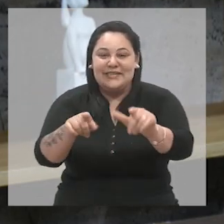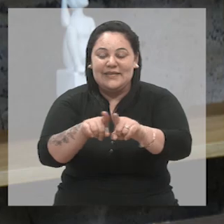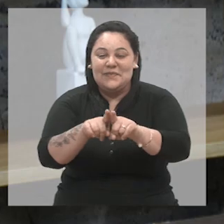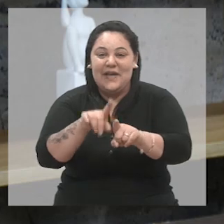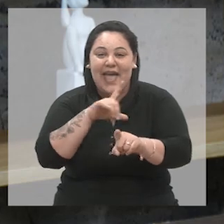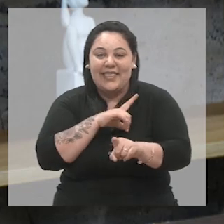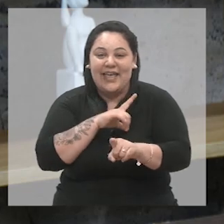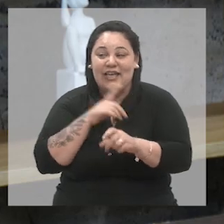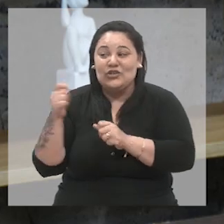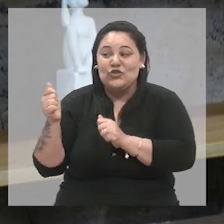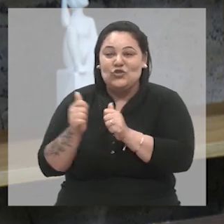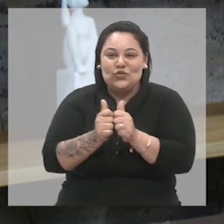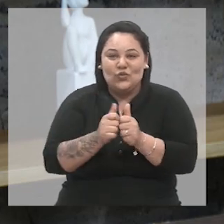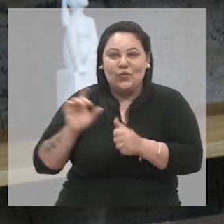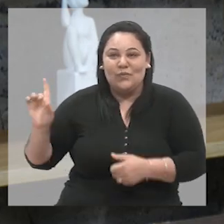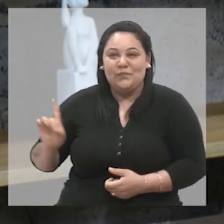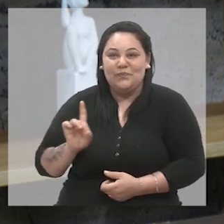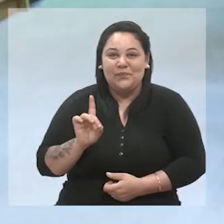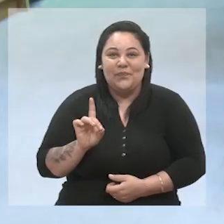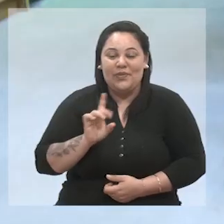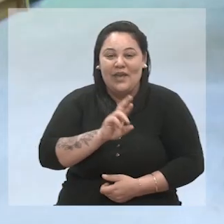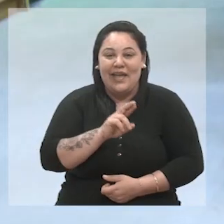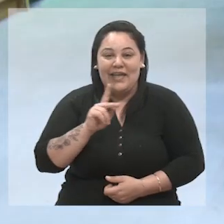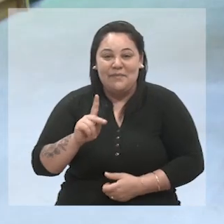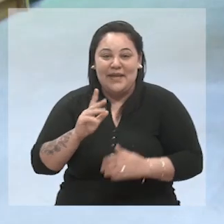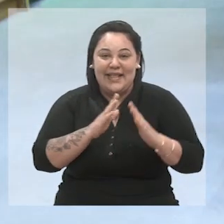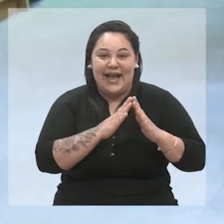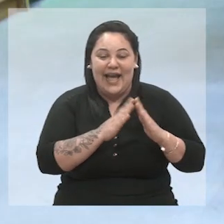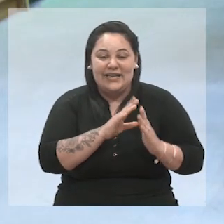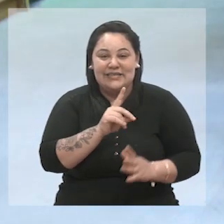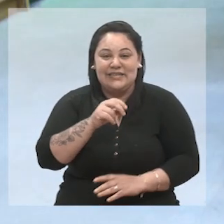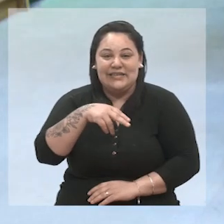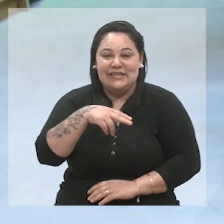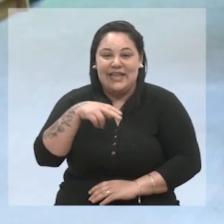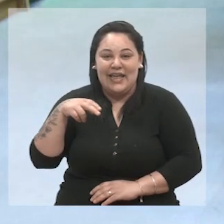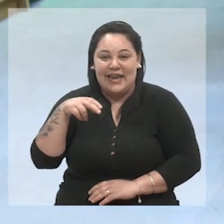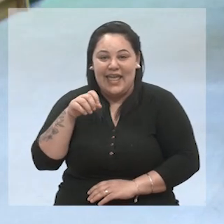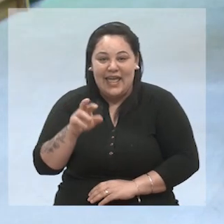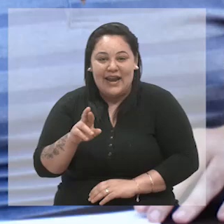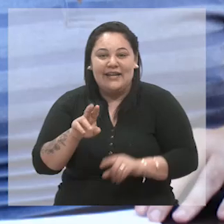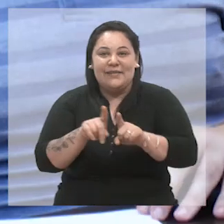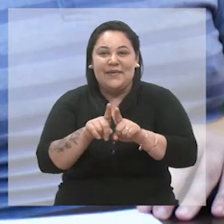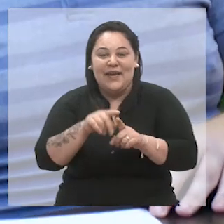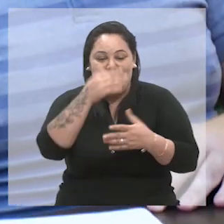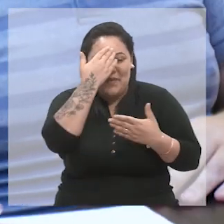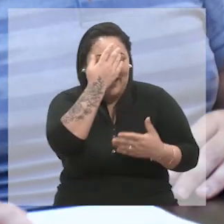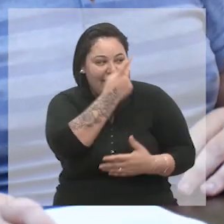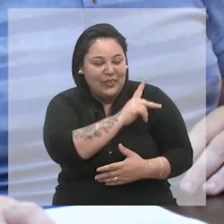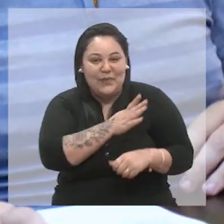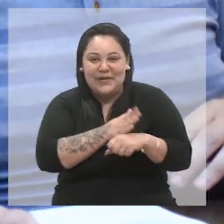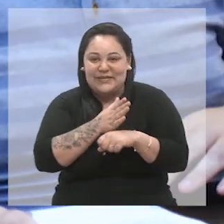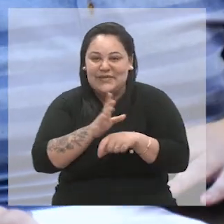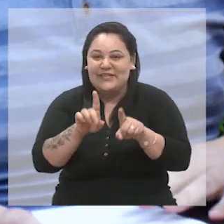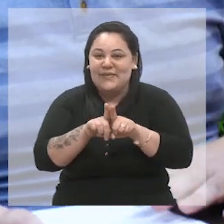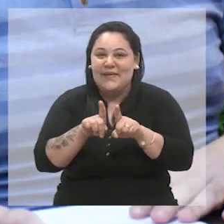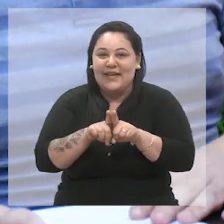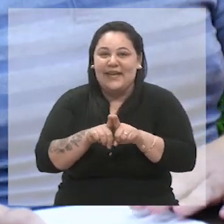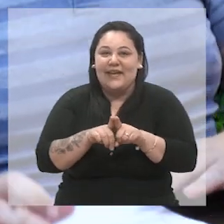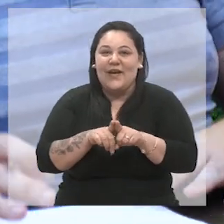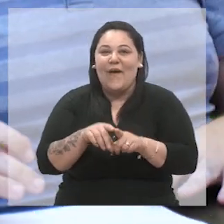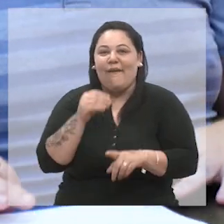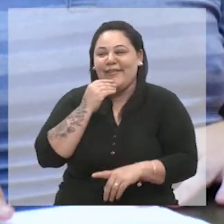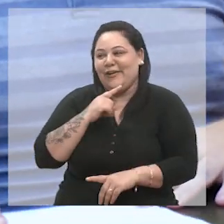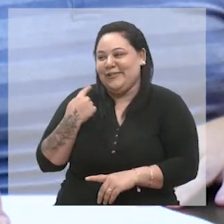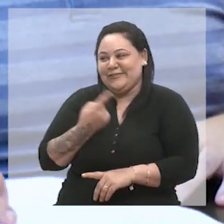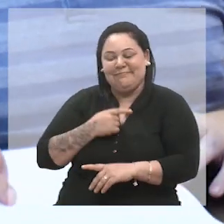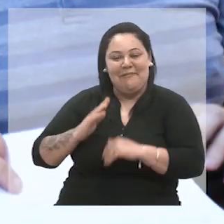na apresentação está aqui ao meu lado, Relações Públicas da Casa, o Denner Antonioli. Denner, obrigado pela participação.